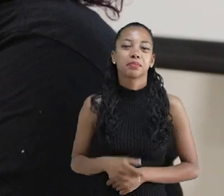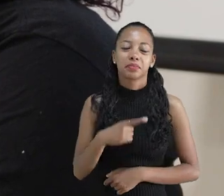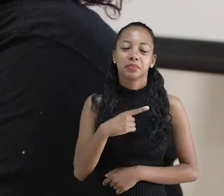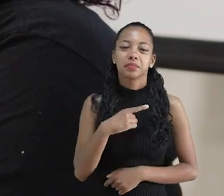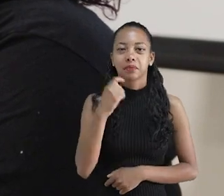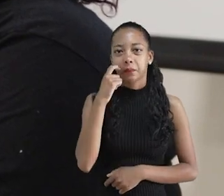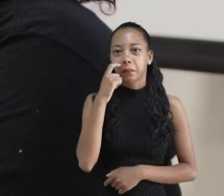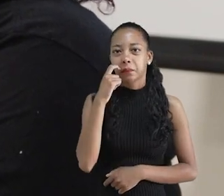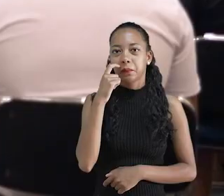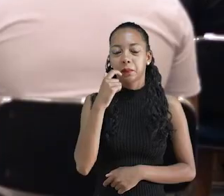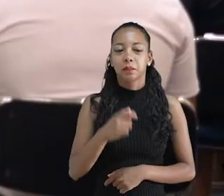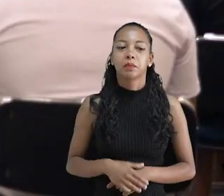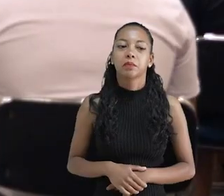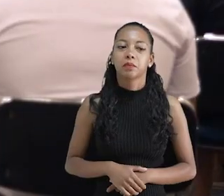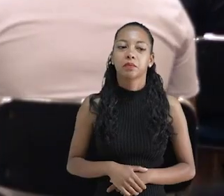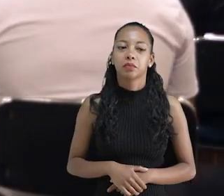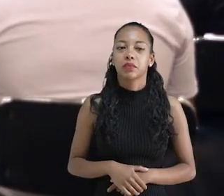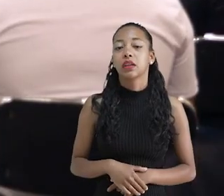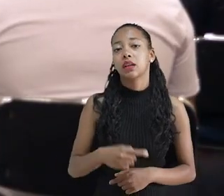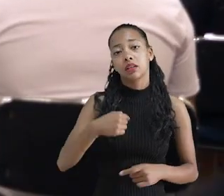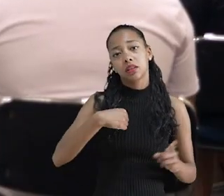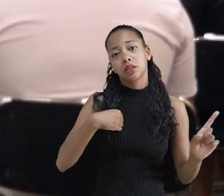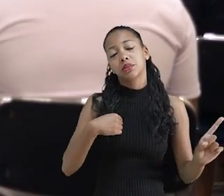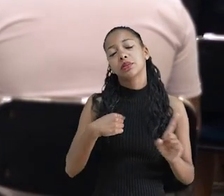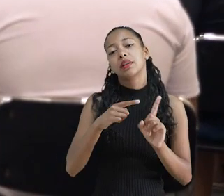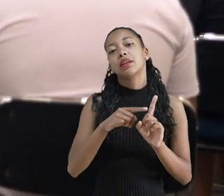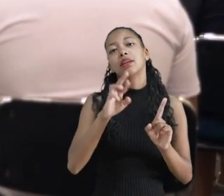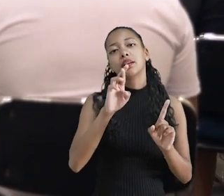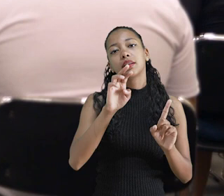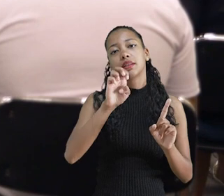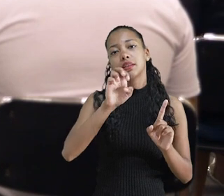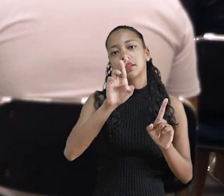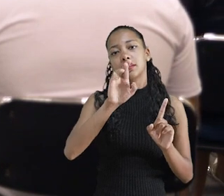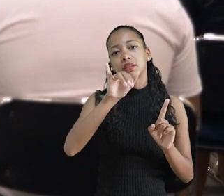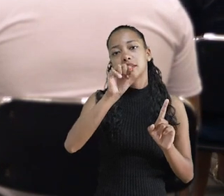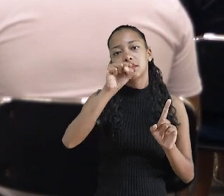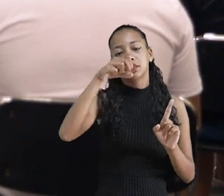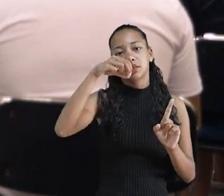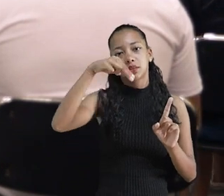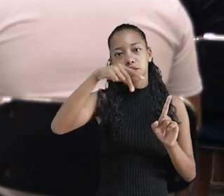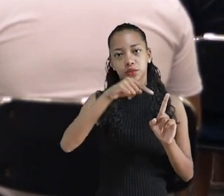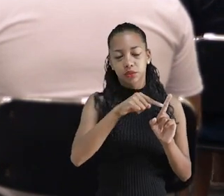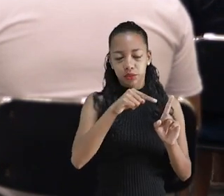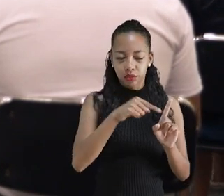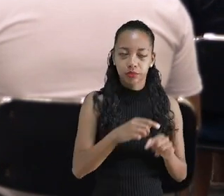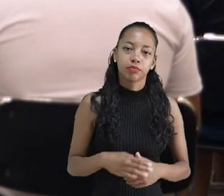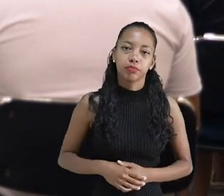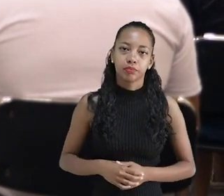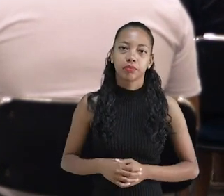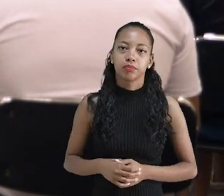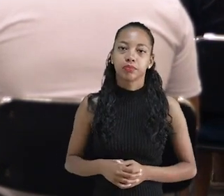nesse eixo da capital né Eh sou herison Lopes Belém do Pará um pouquinho distante daqui